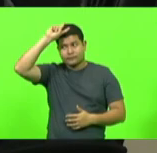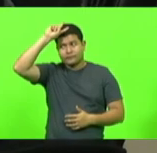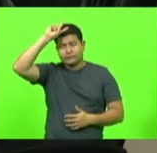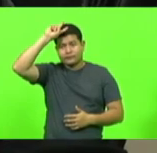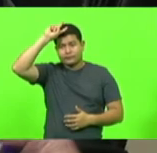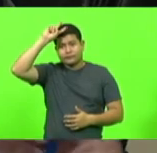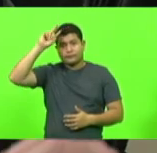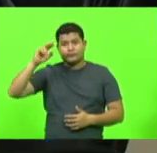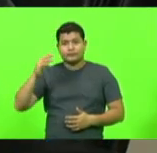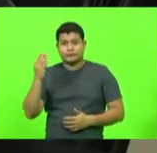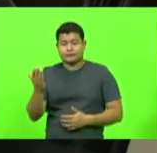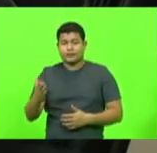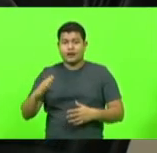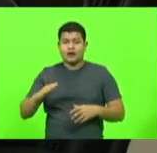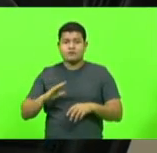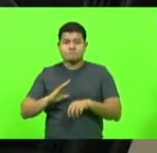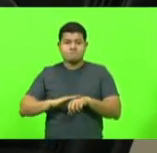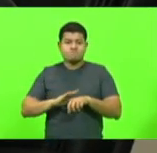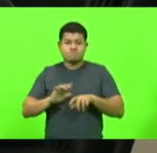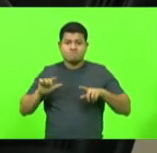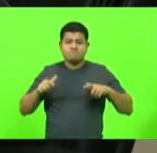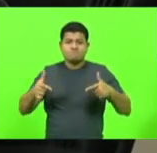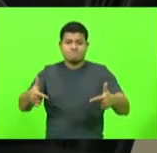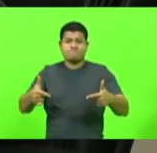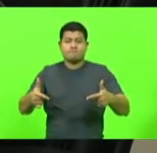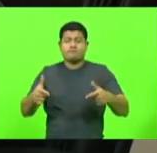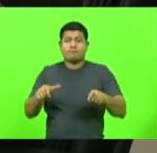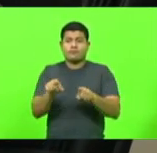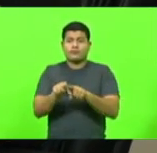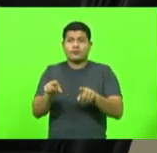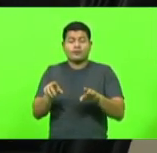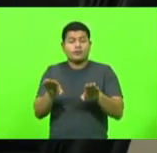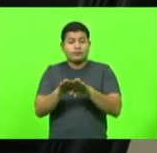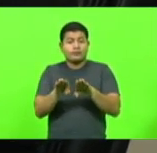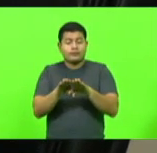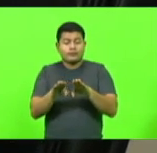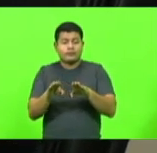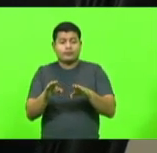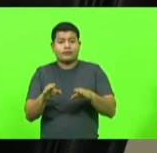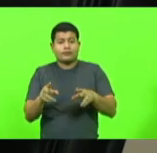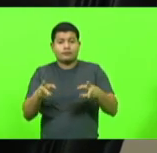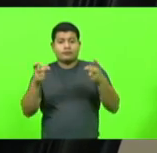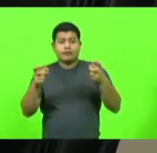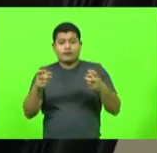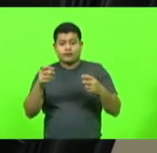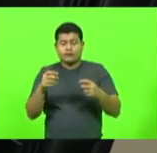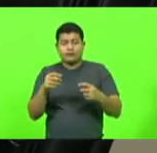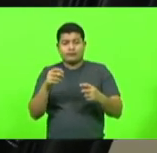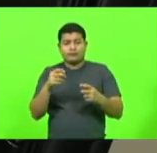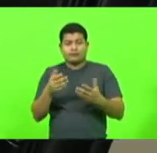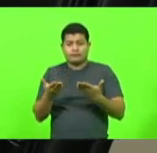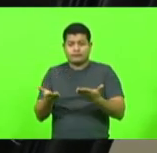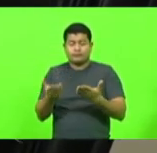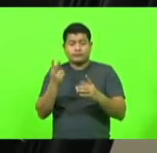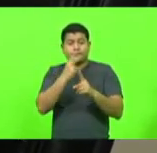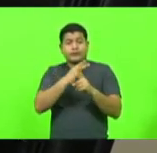pela iniciativa e por esse olhar sobre, sobre as nossas profissões.